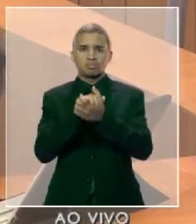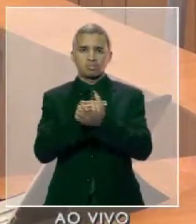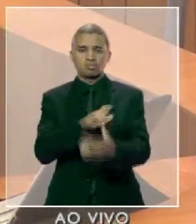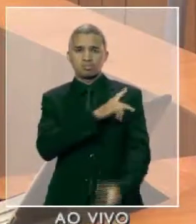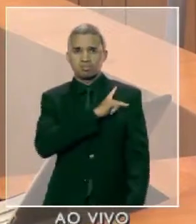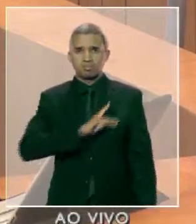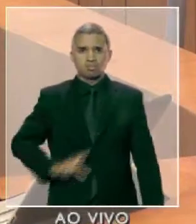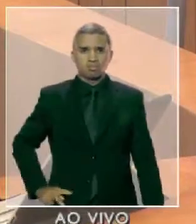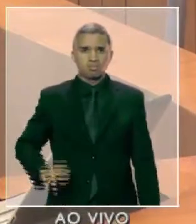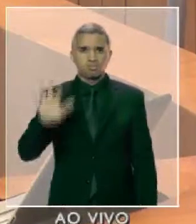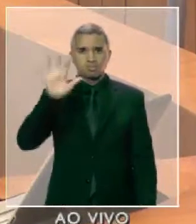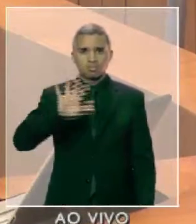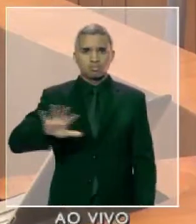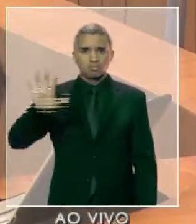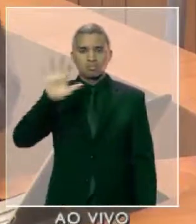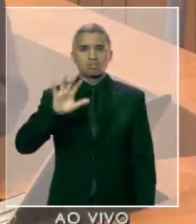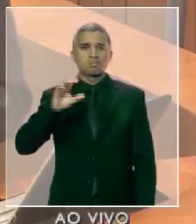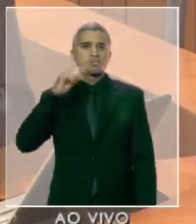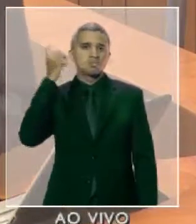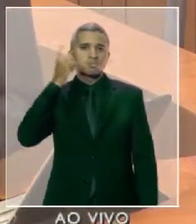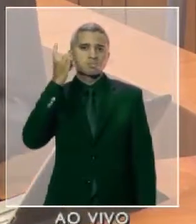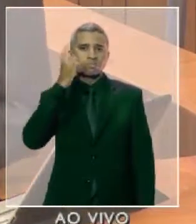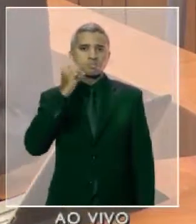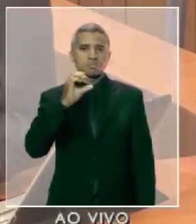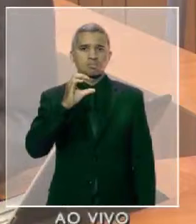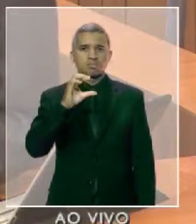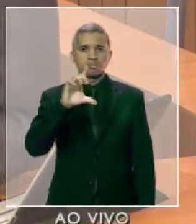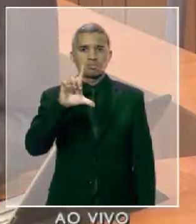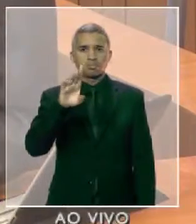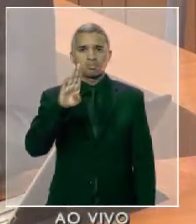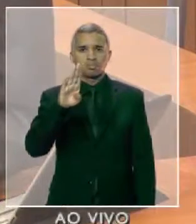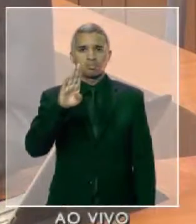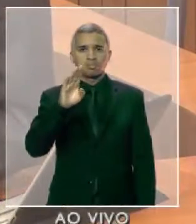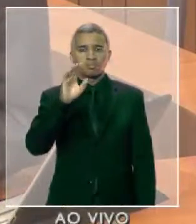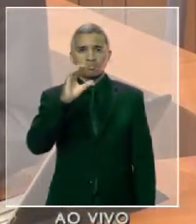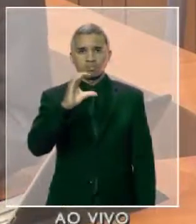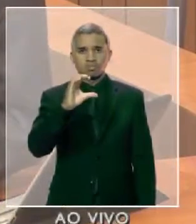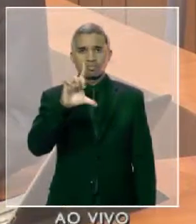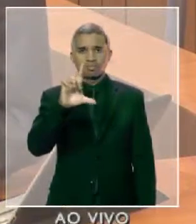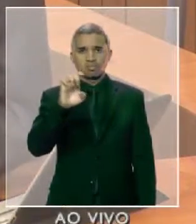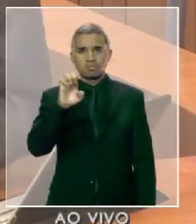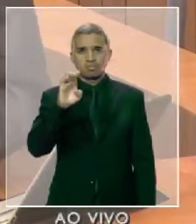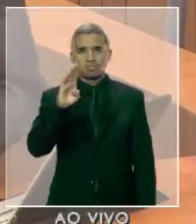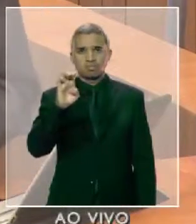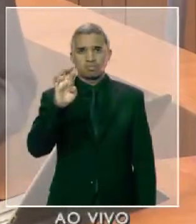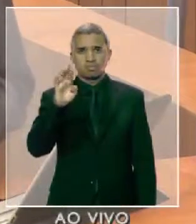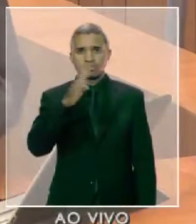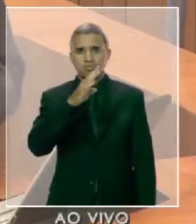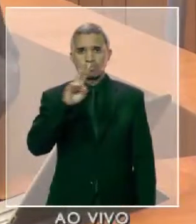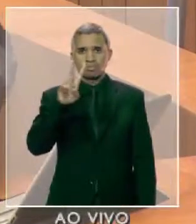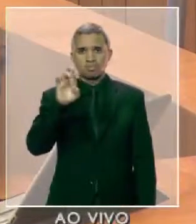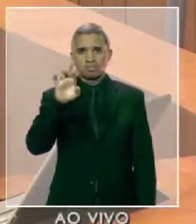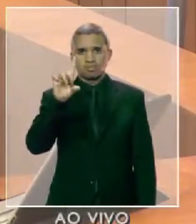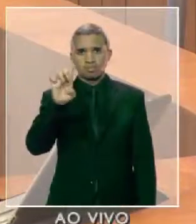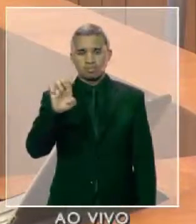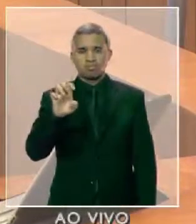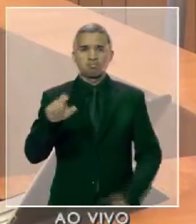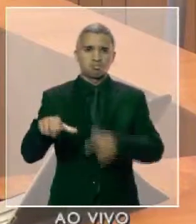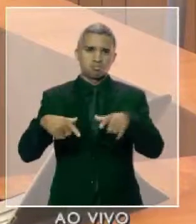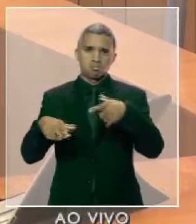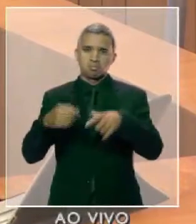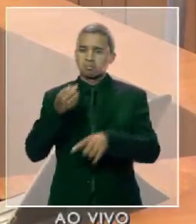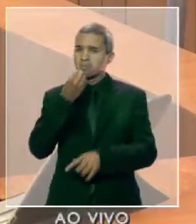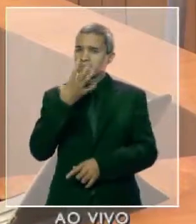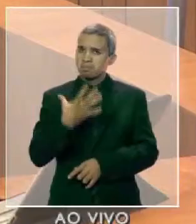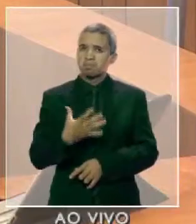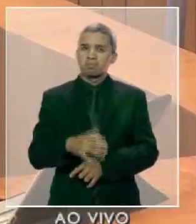regional do partido, o deputado Kleber Verde, que tem feito um grande trabalho. E ao longo do tempo, este partido tem se consolidado. O Partido